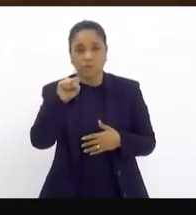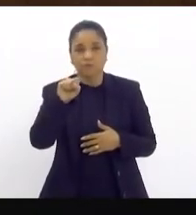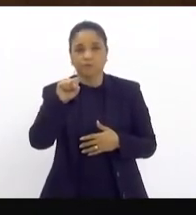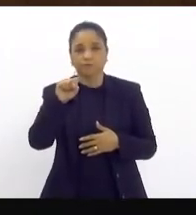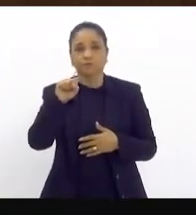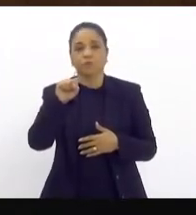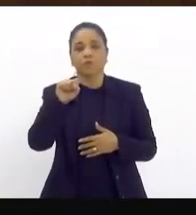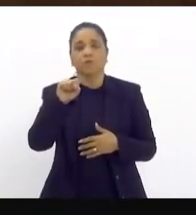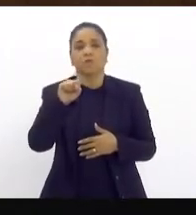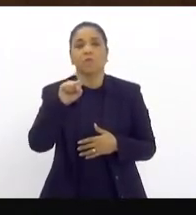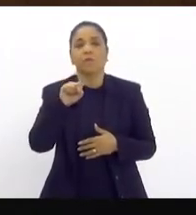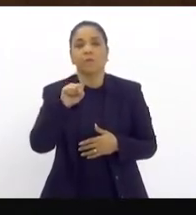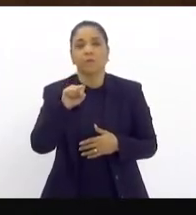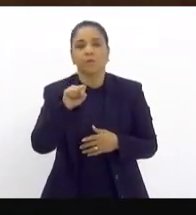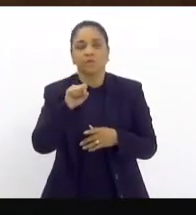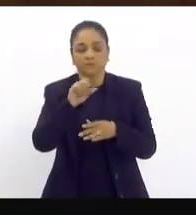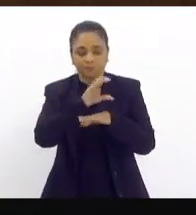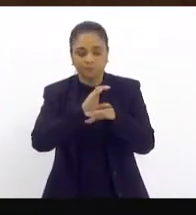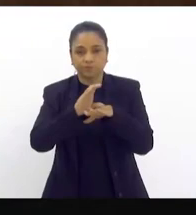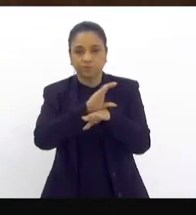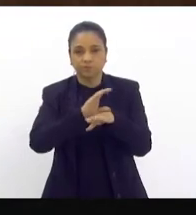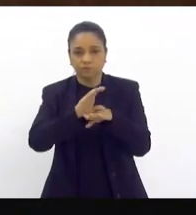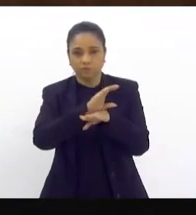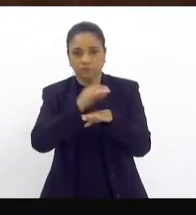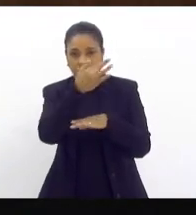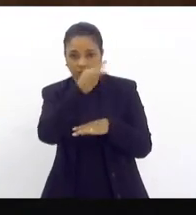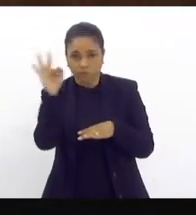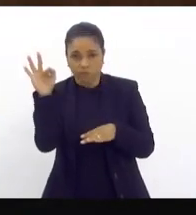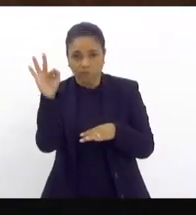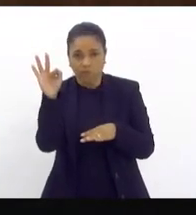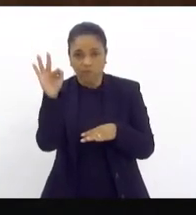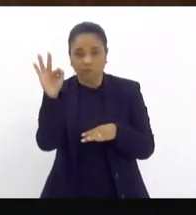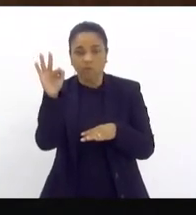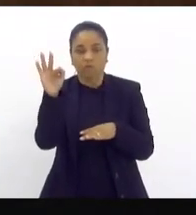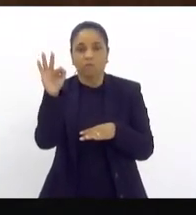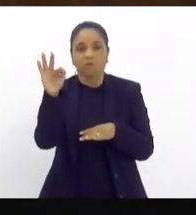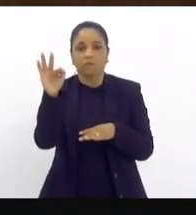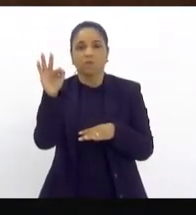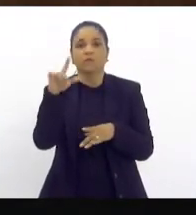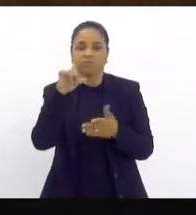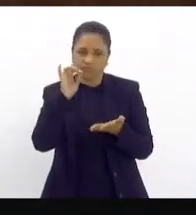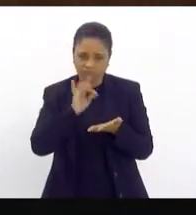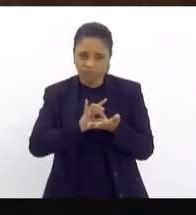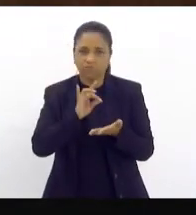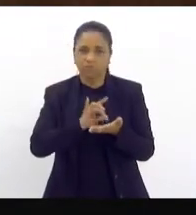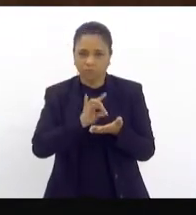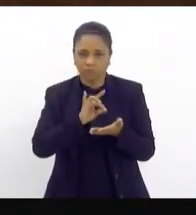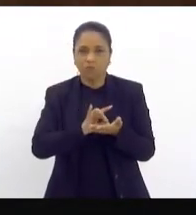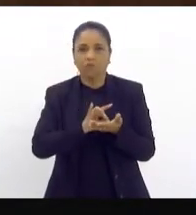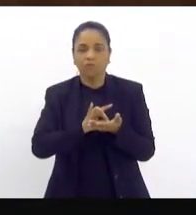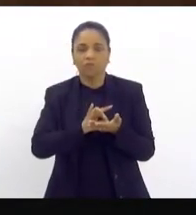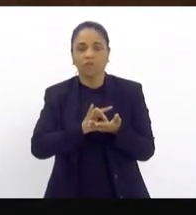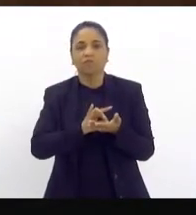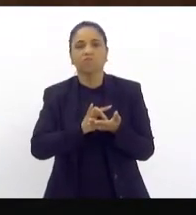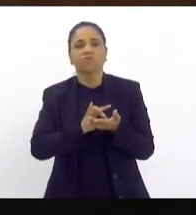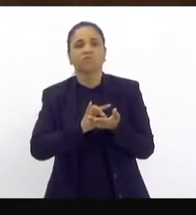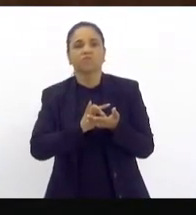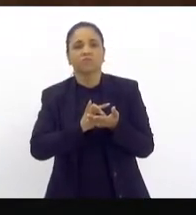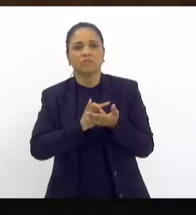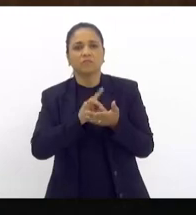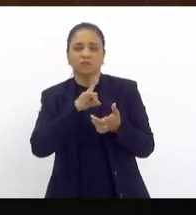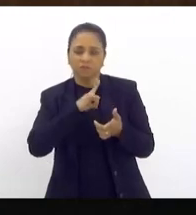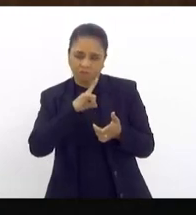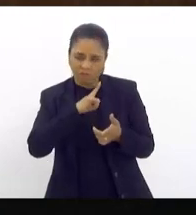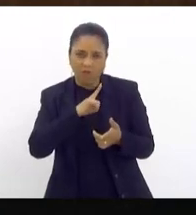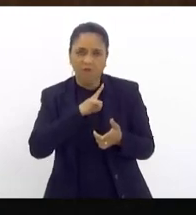promulgação da Constituição Federal houve de fato um estabelecimento do princípio de isonomia